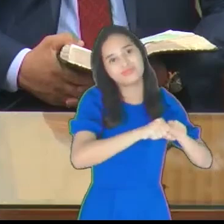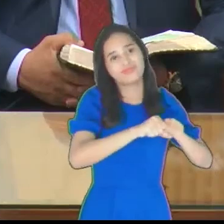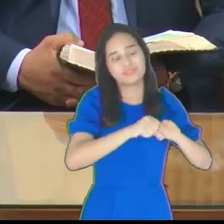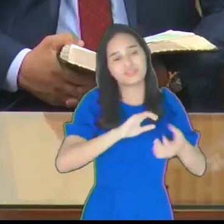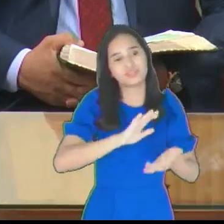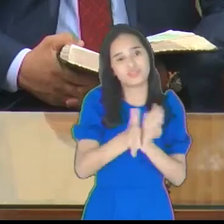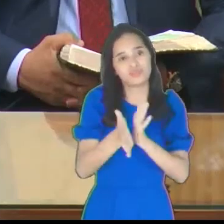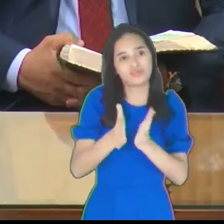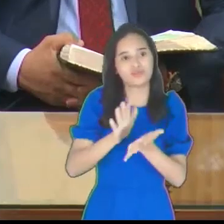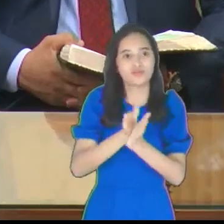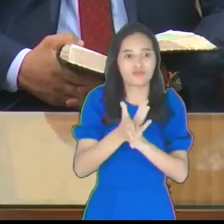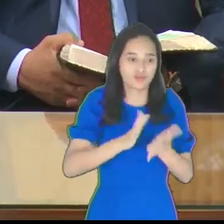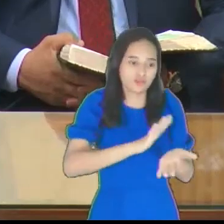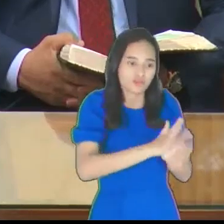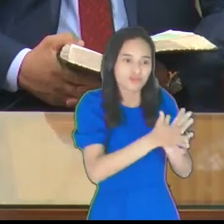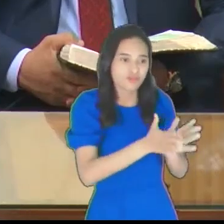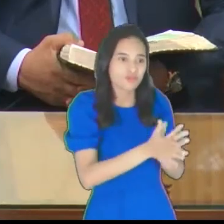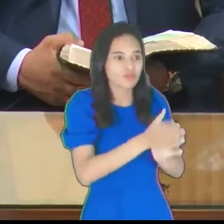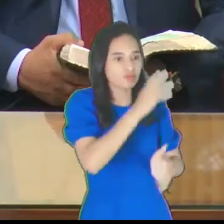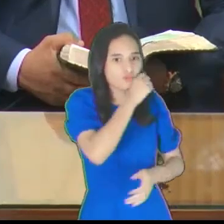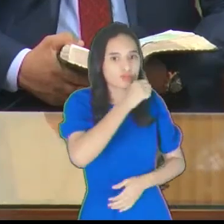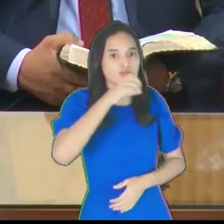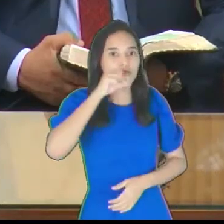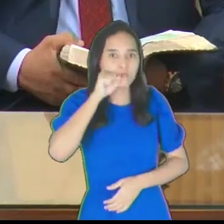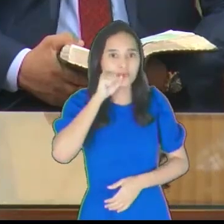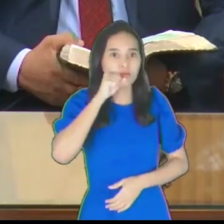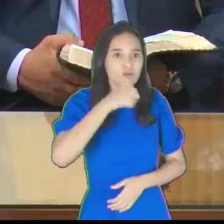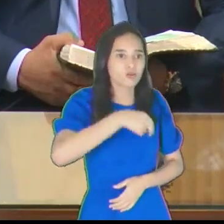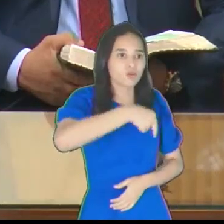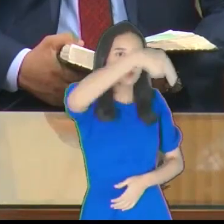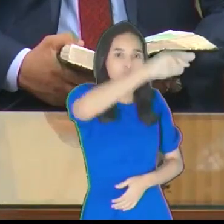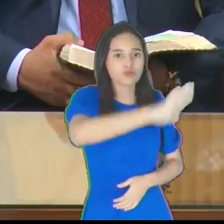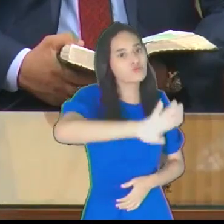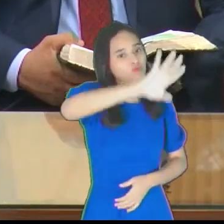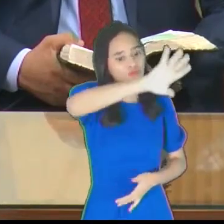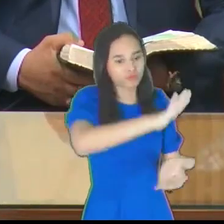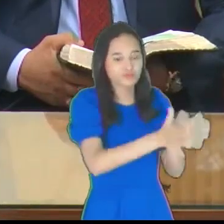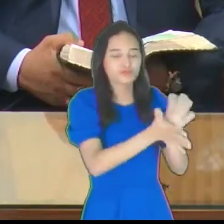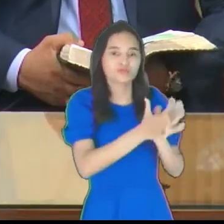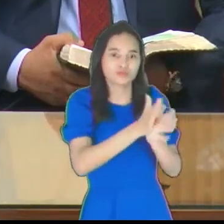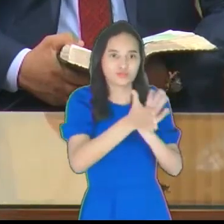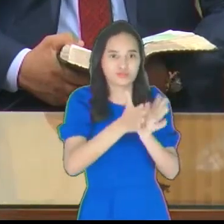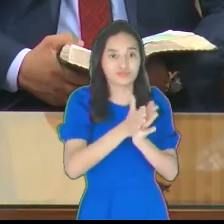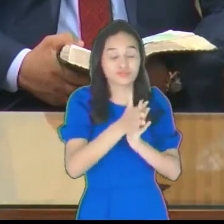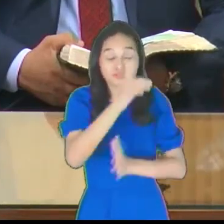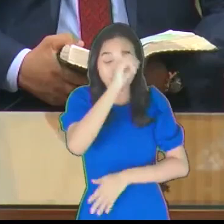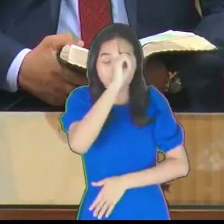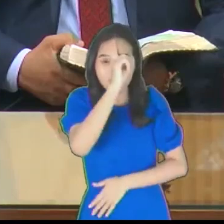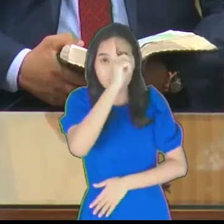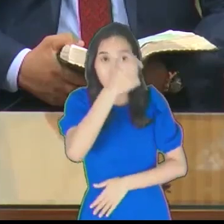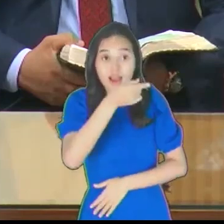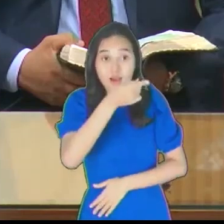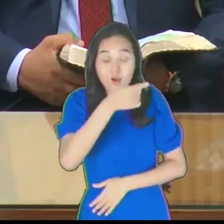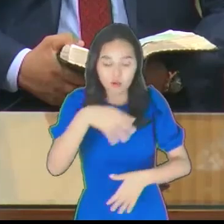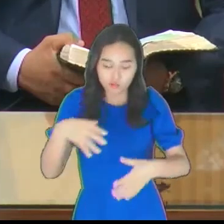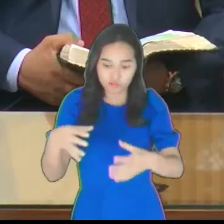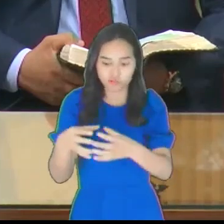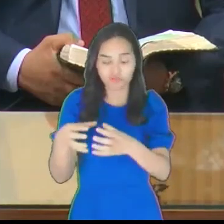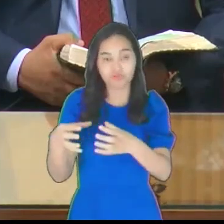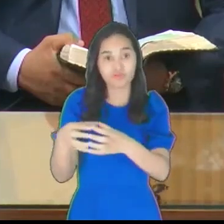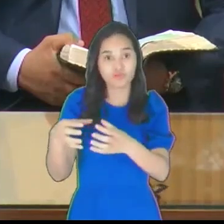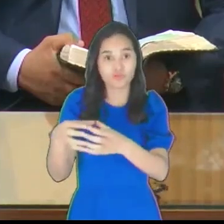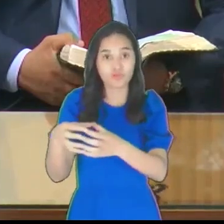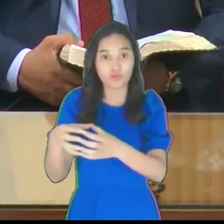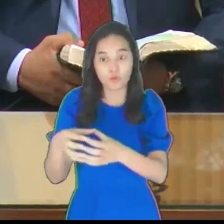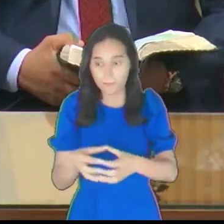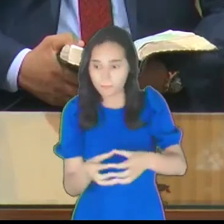com Samaria, acabou com o reino do norte, e ainda mandou uma embaixada para